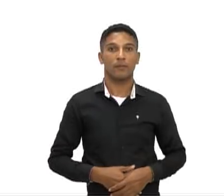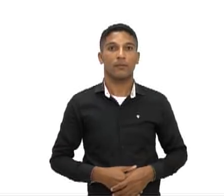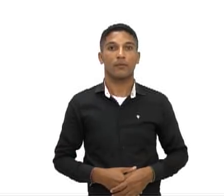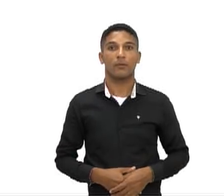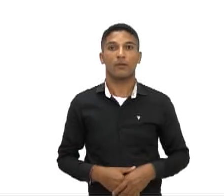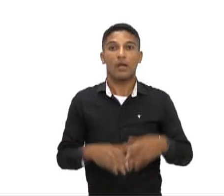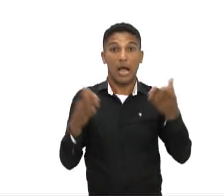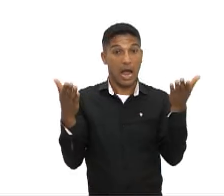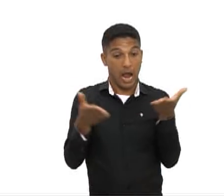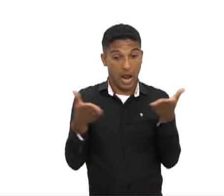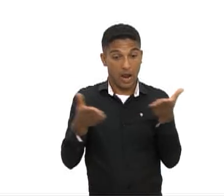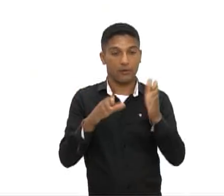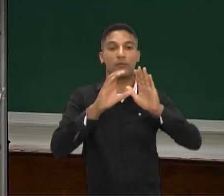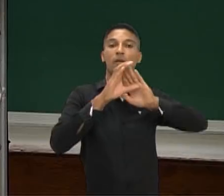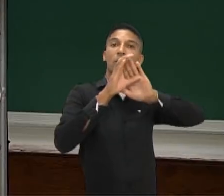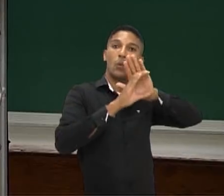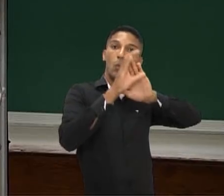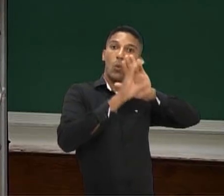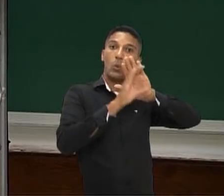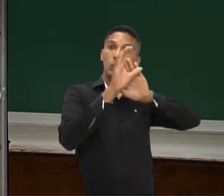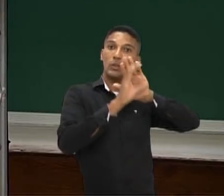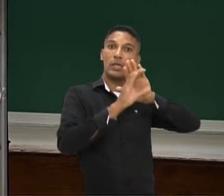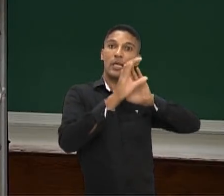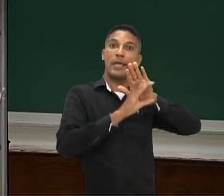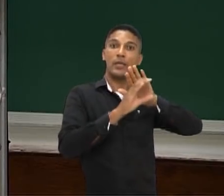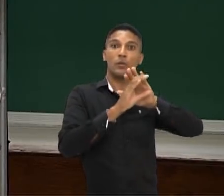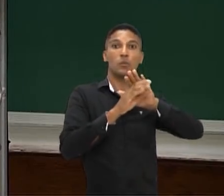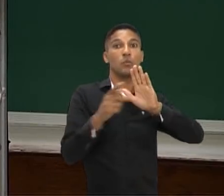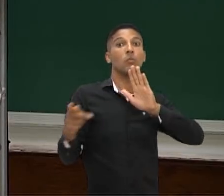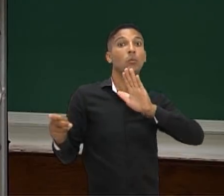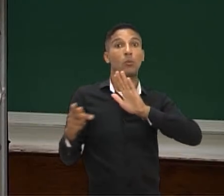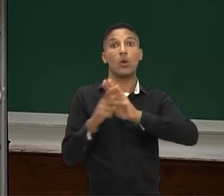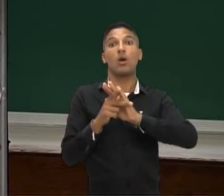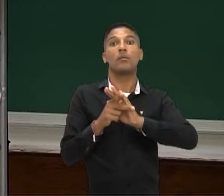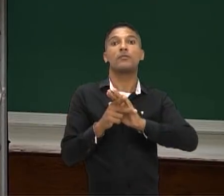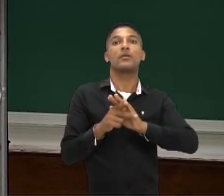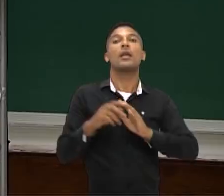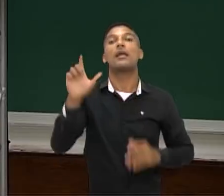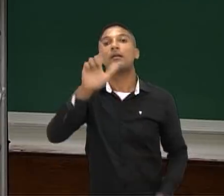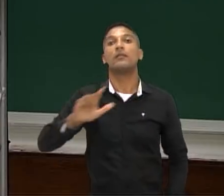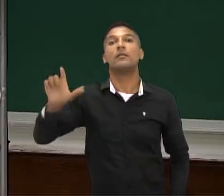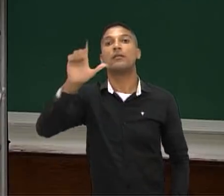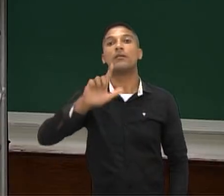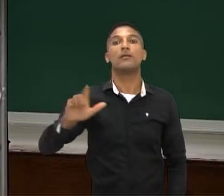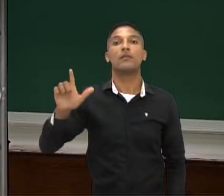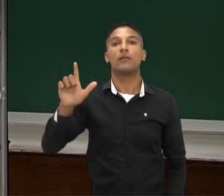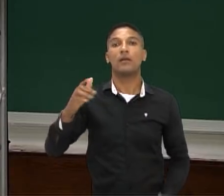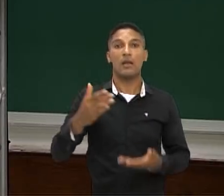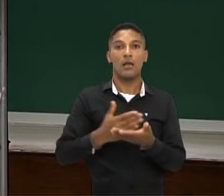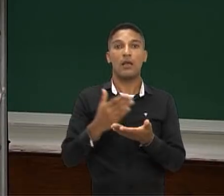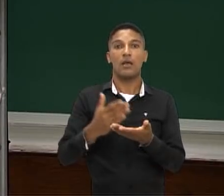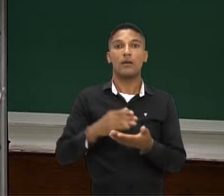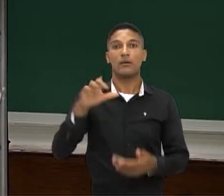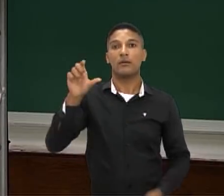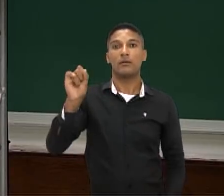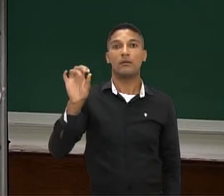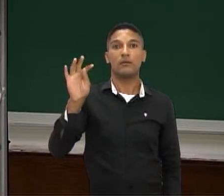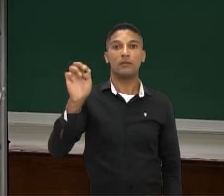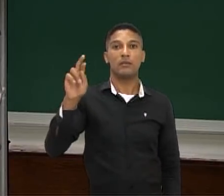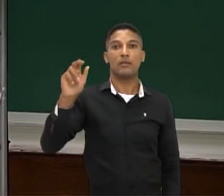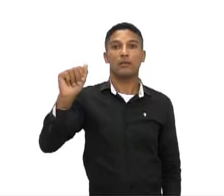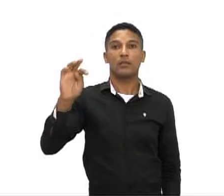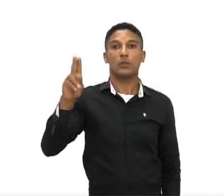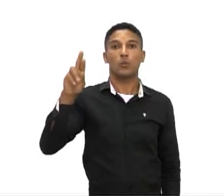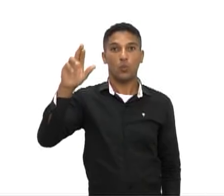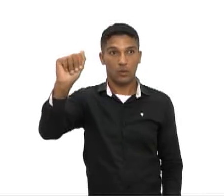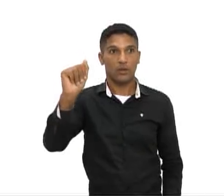um conceito muito utilizado na literatura, que é o conceito de sinestesia, né? Então vamos aqui ler uma definição de